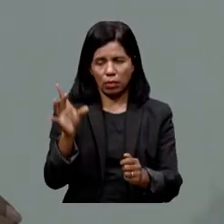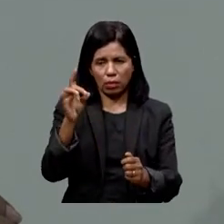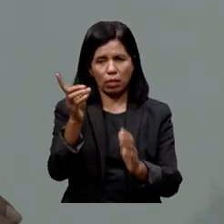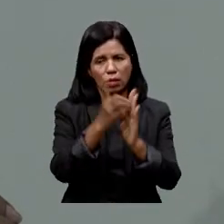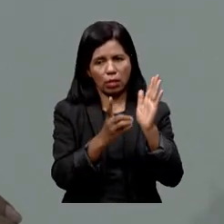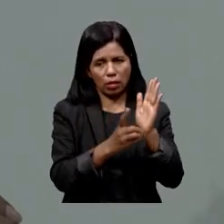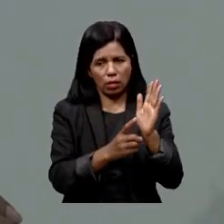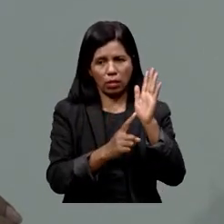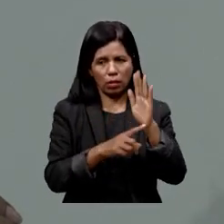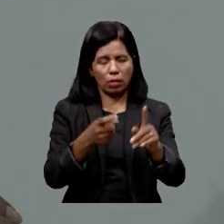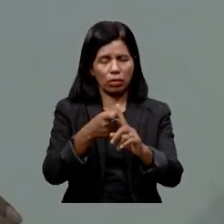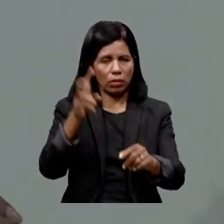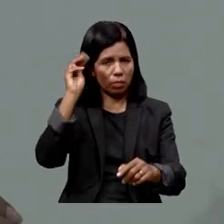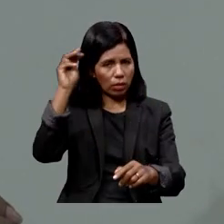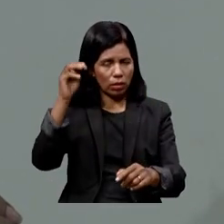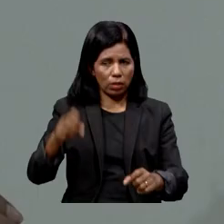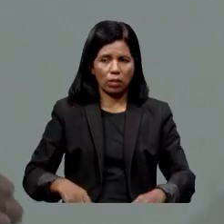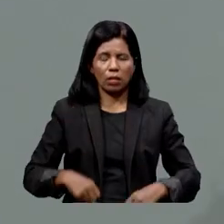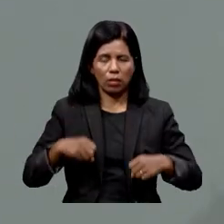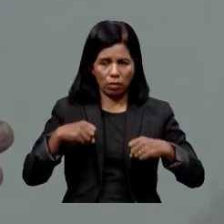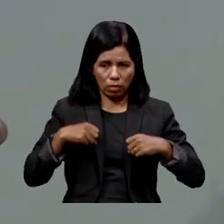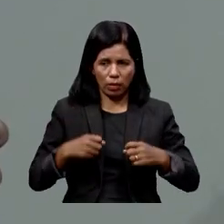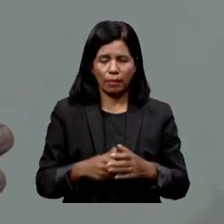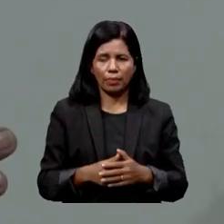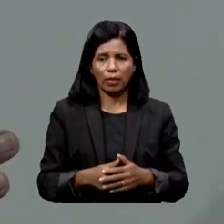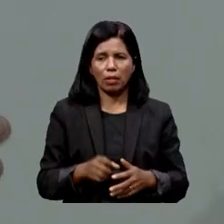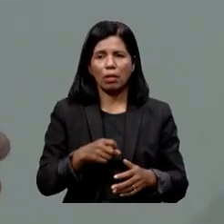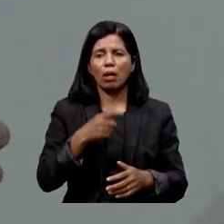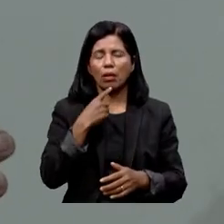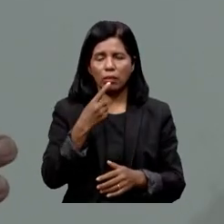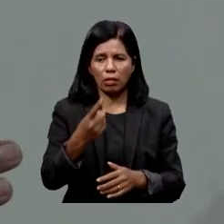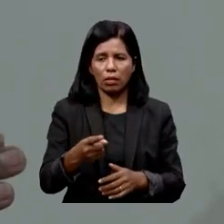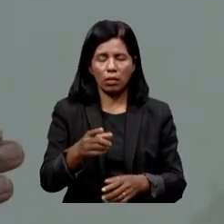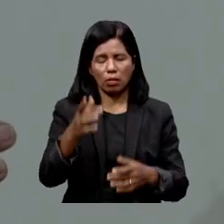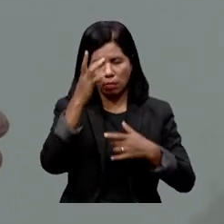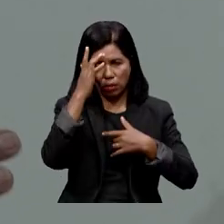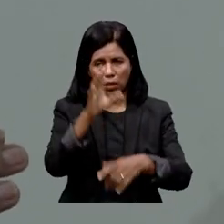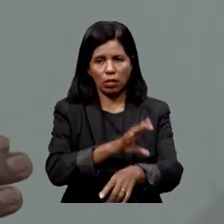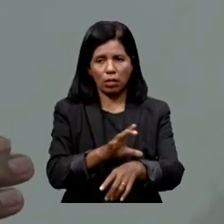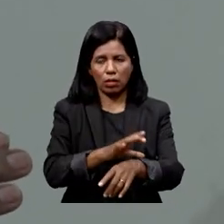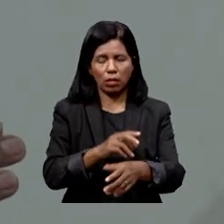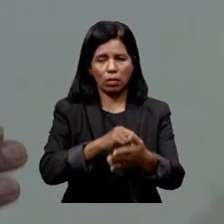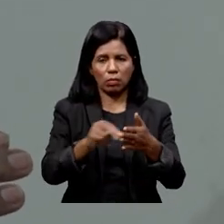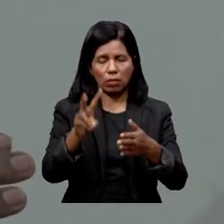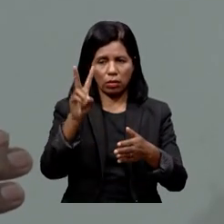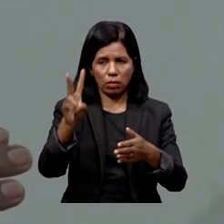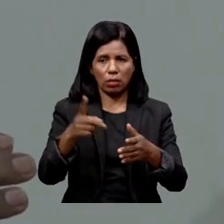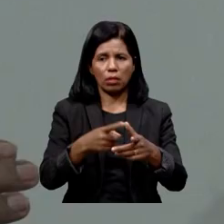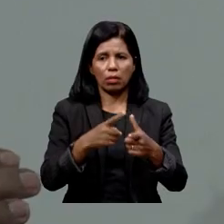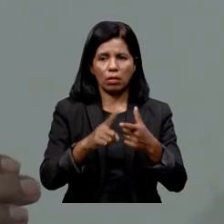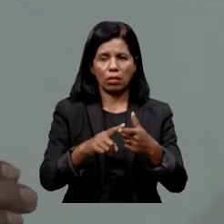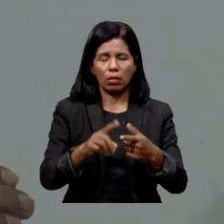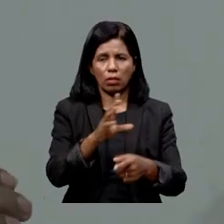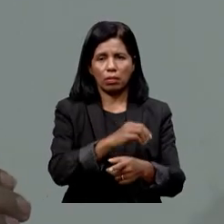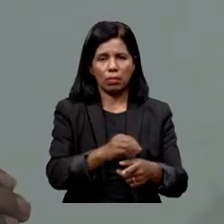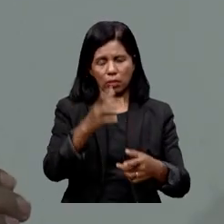iha ministério da saúde nomos oi hatemo na kata cancro service nia nomor segundo depois de cancro